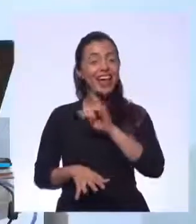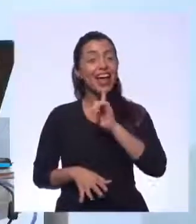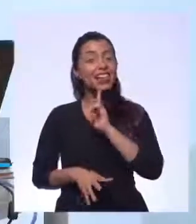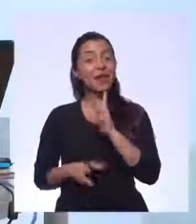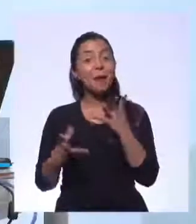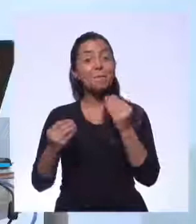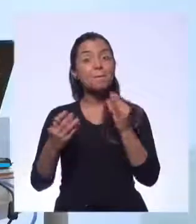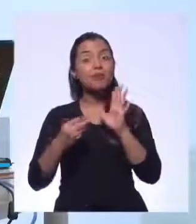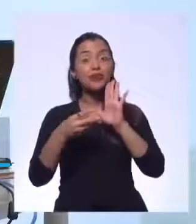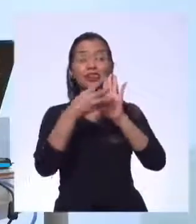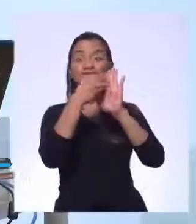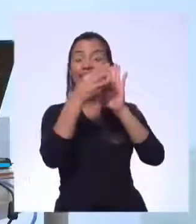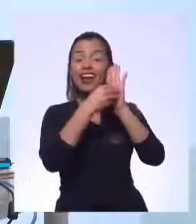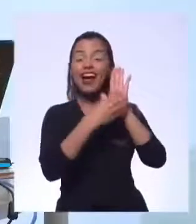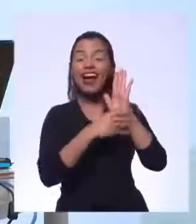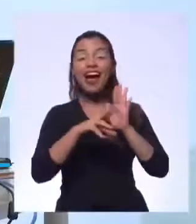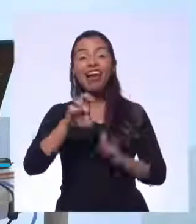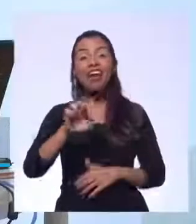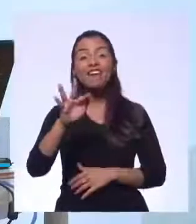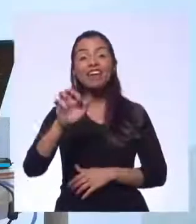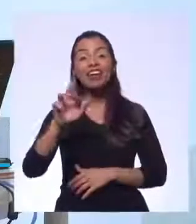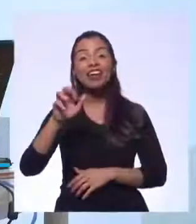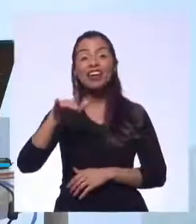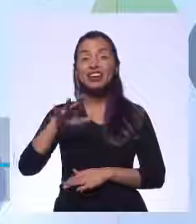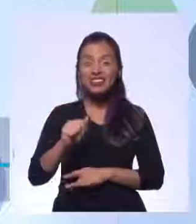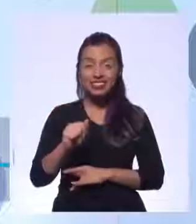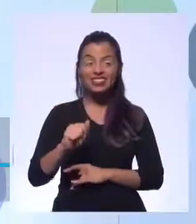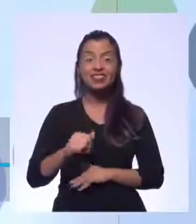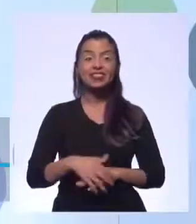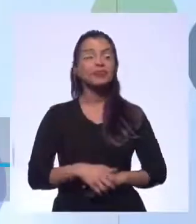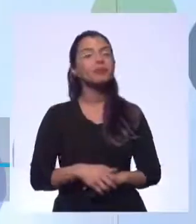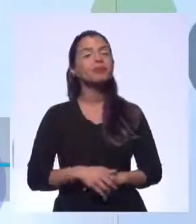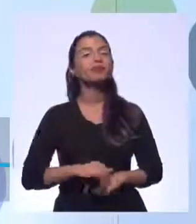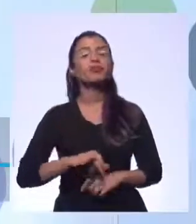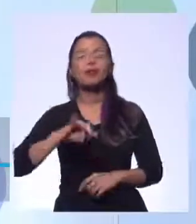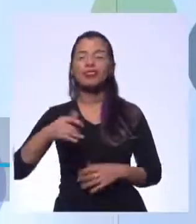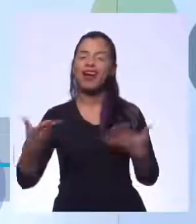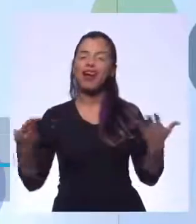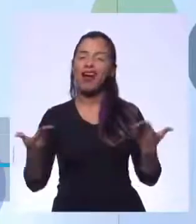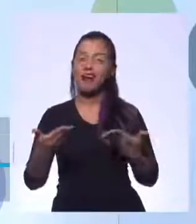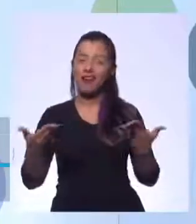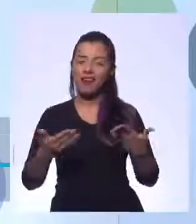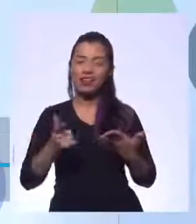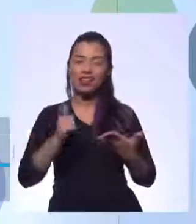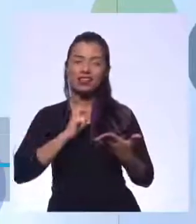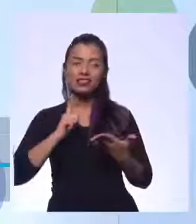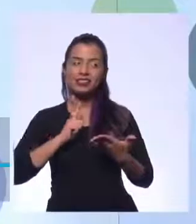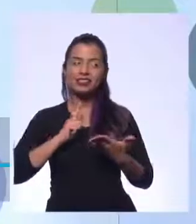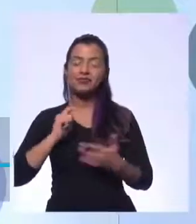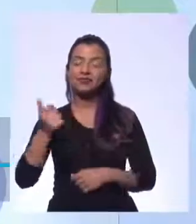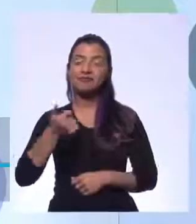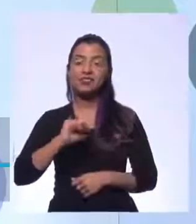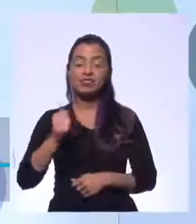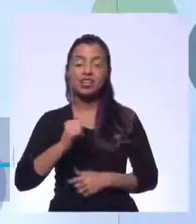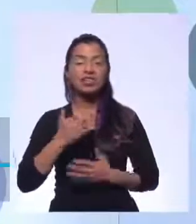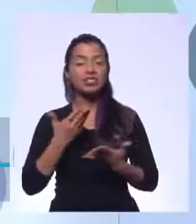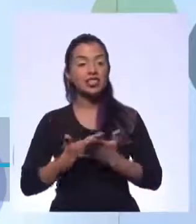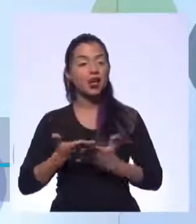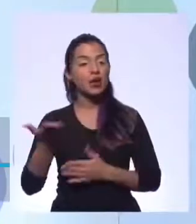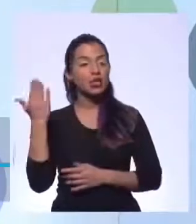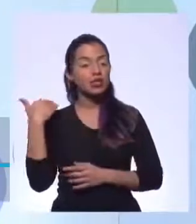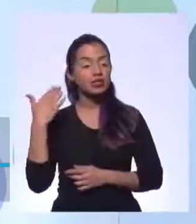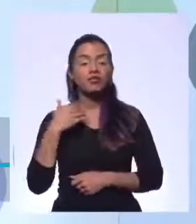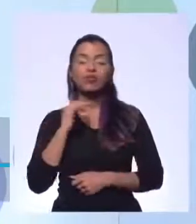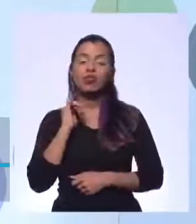referências, muitas intertextualidades. Aê, vamos dar o gancho aqui, Dani? Aí a gente continua a análise textual da aula anterior e faz aquela